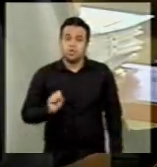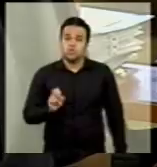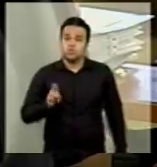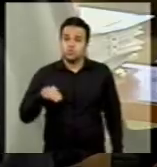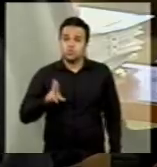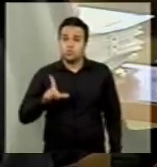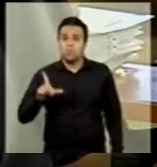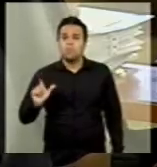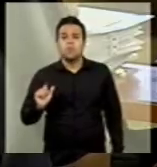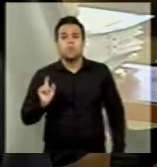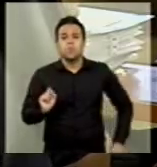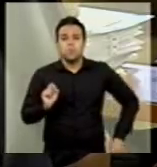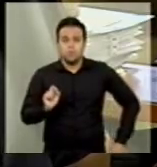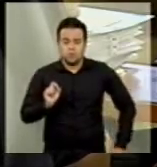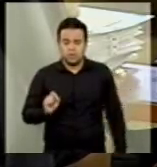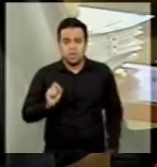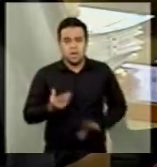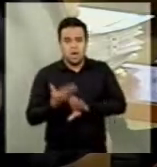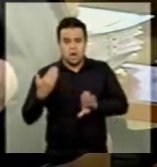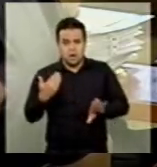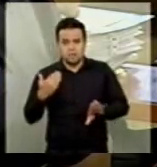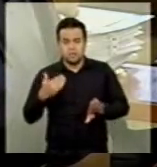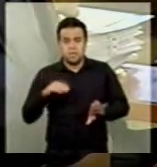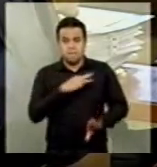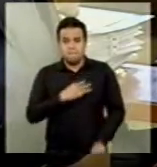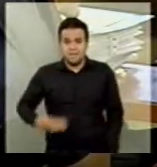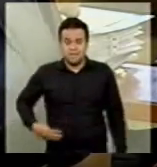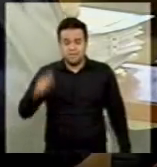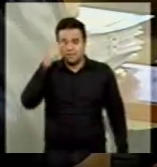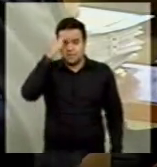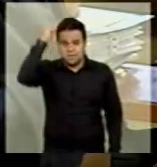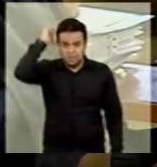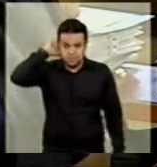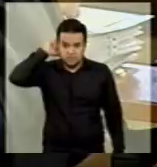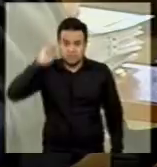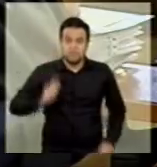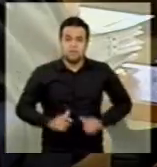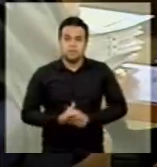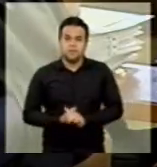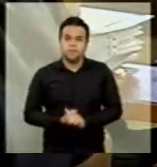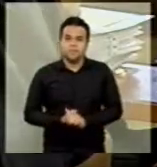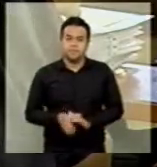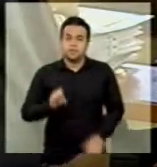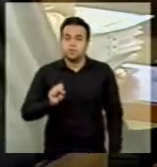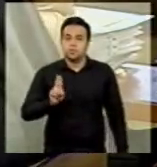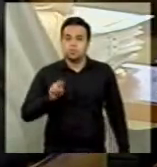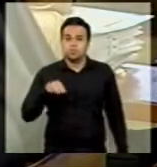inclusive, referenciada há pouco pelo ministro Alexandre de Moraes, a súmula de